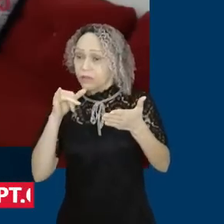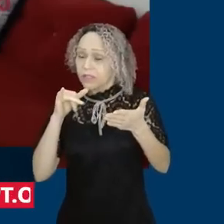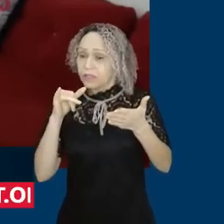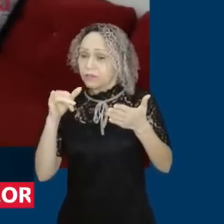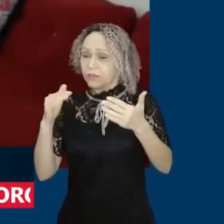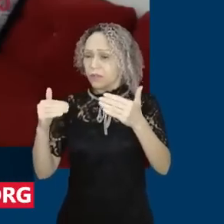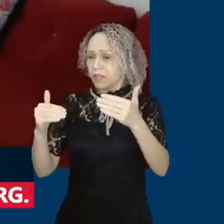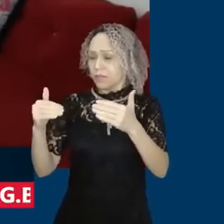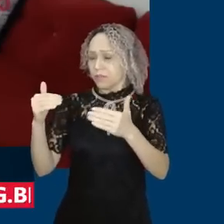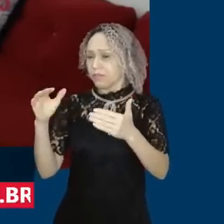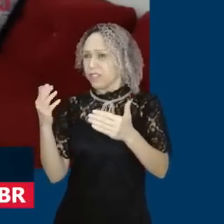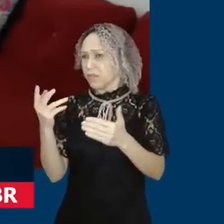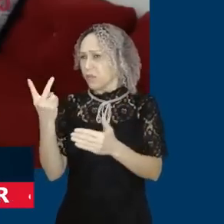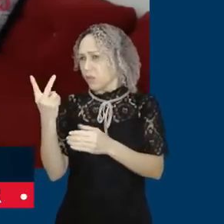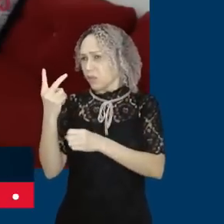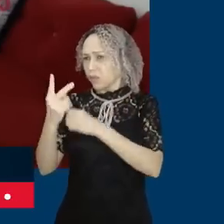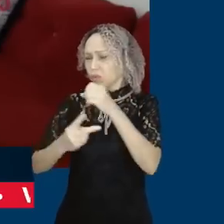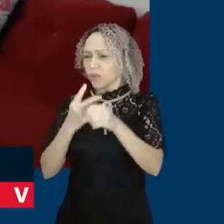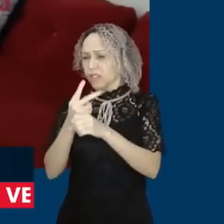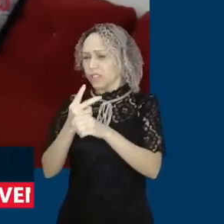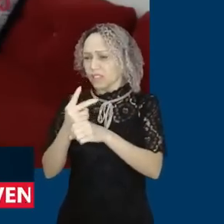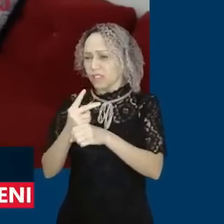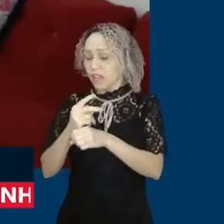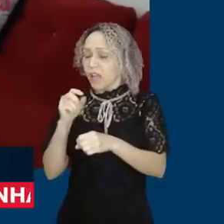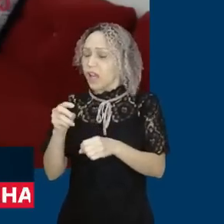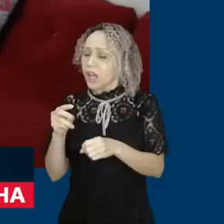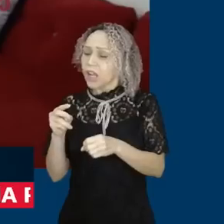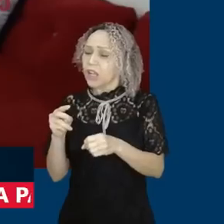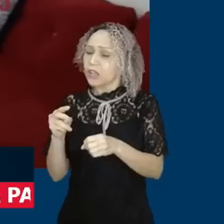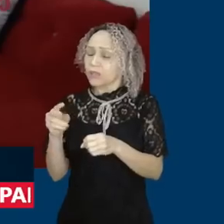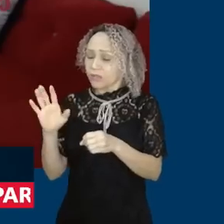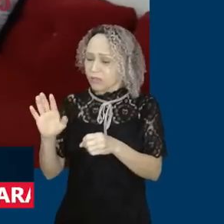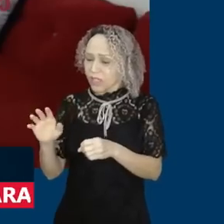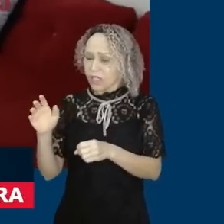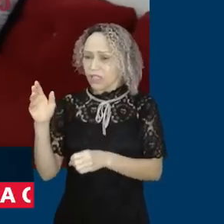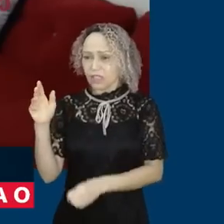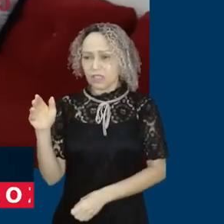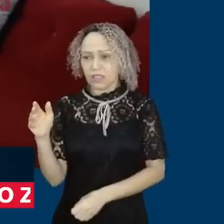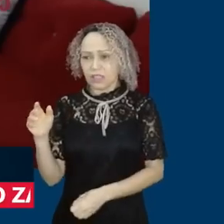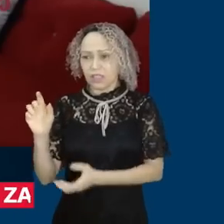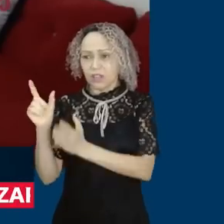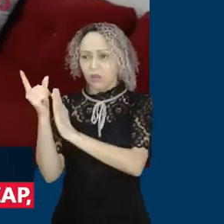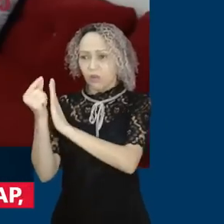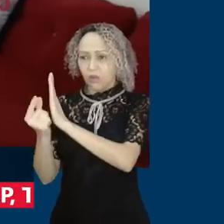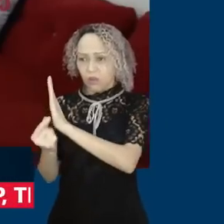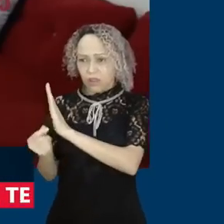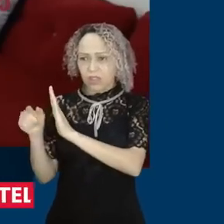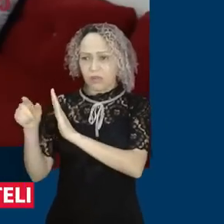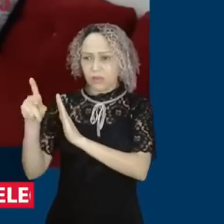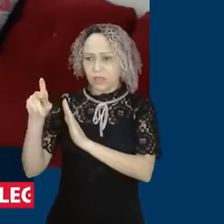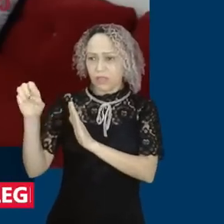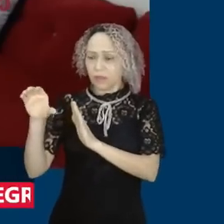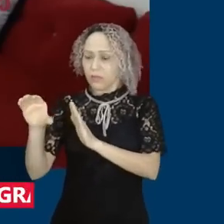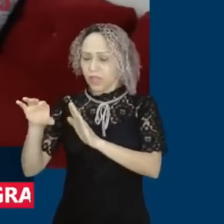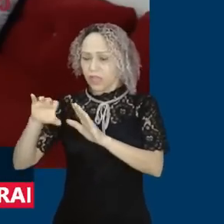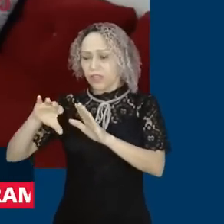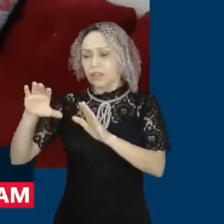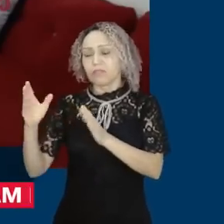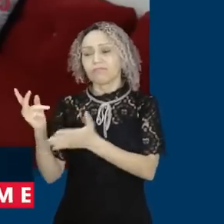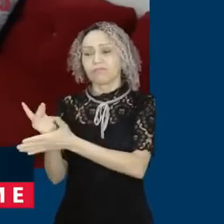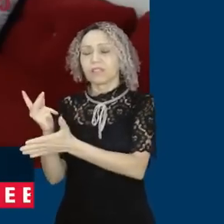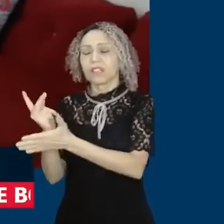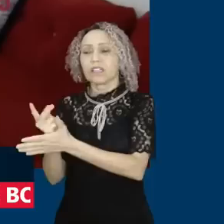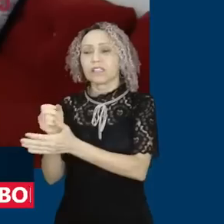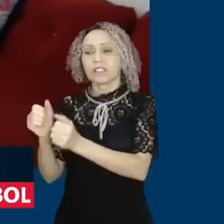anos. E aí sim será possível recompor o orçamento de pelo menos 14 ministérios. E aí o Farmácia Popular vai poder